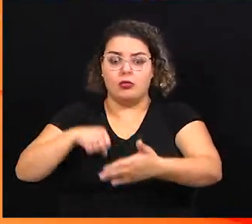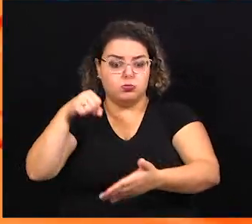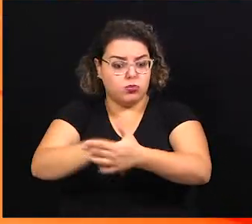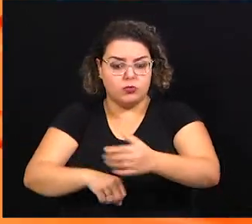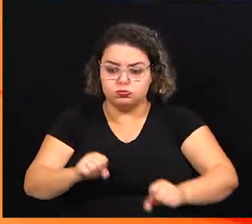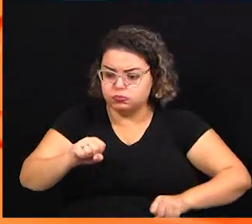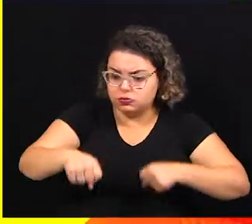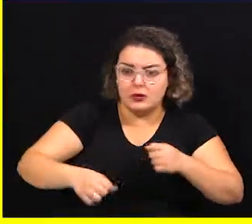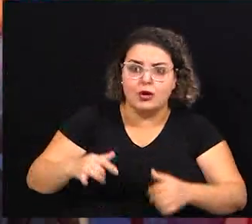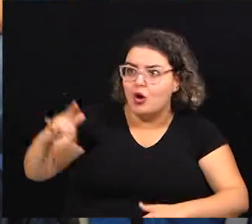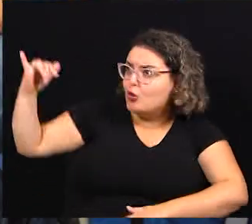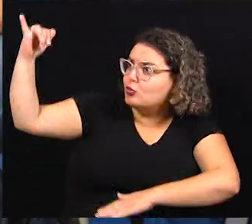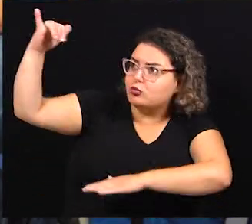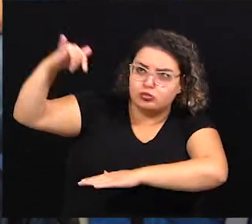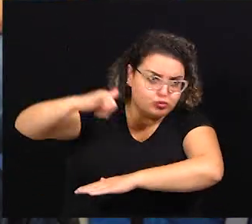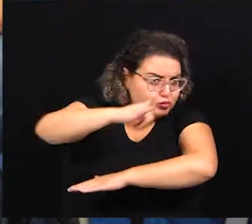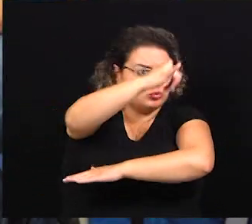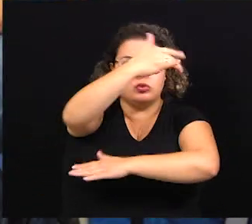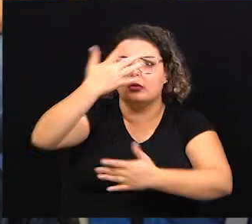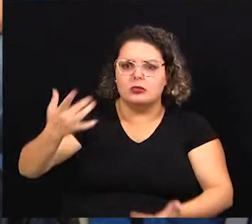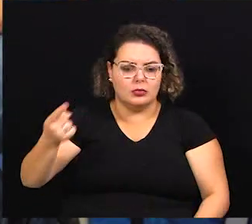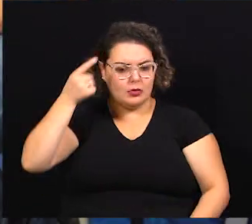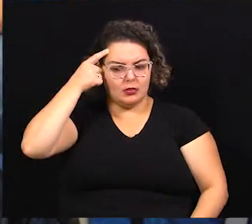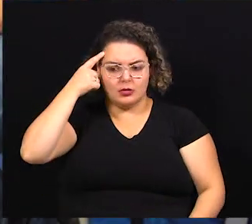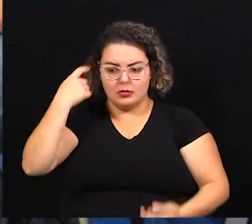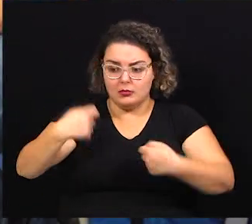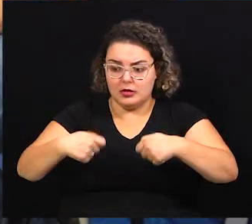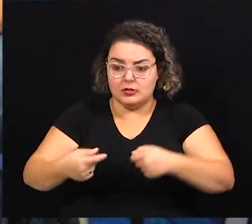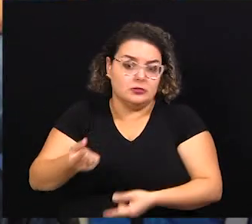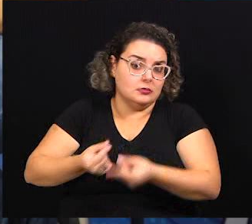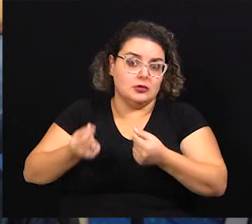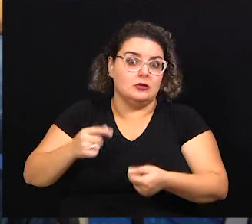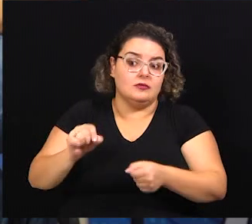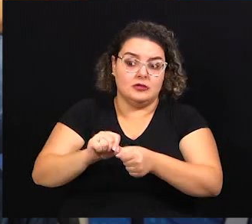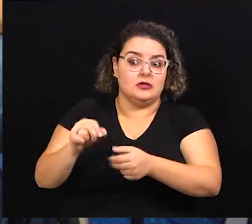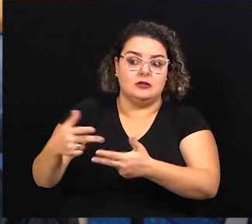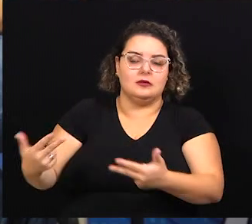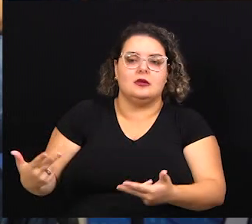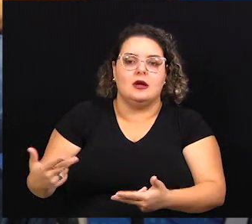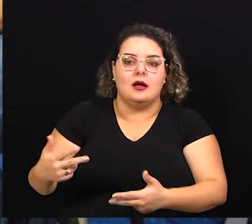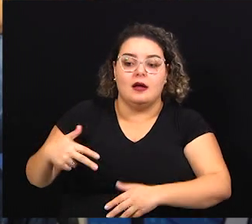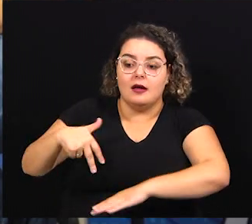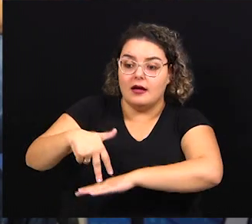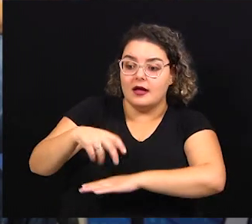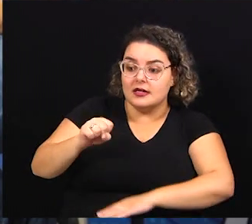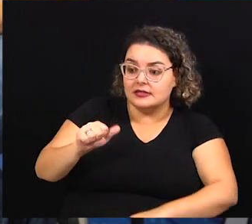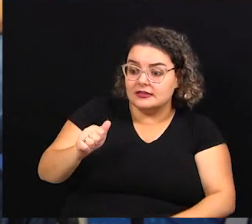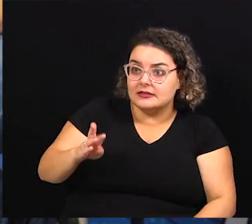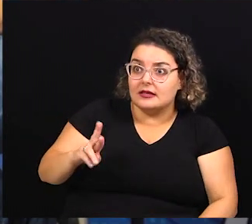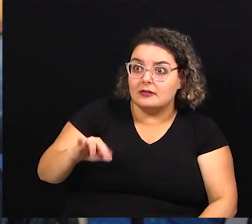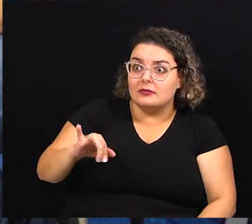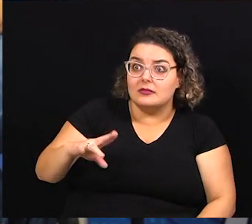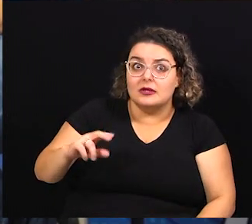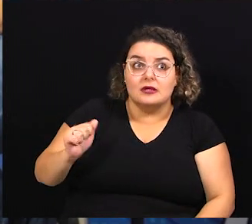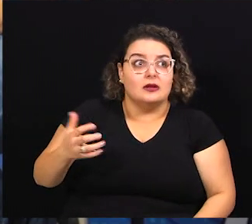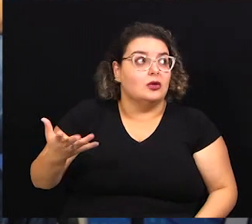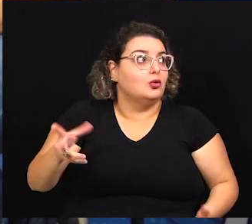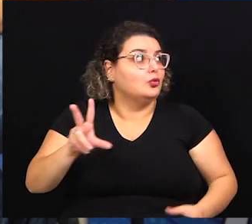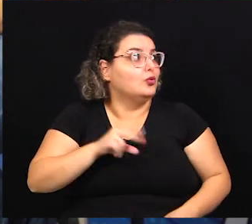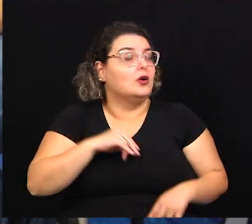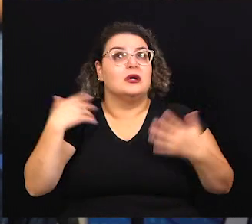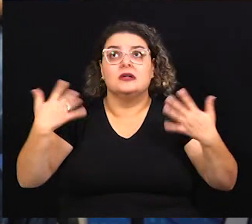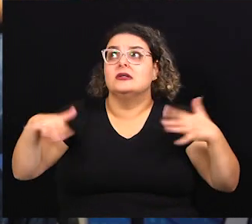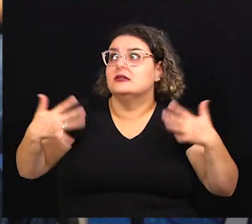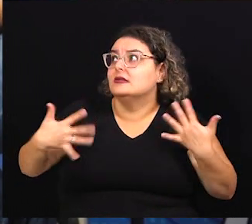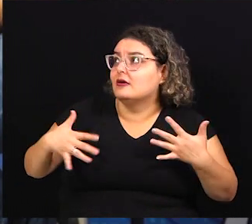em cima do negócio, o avião decolando, só que na cabeça dele ele tá pensando, eu preciso do meu dinheiro para fazer tal coisa. E a Sabrina olha para isso e pensa, nossa, eu tô dentro do Uncharted,